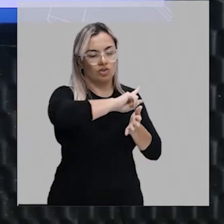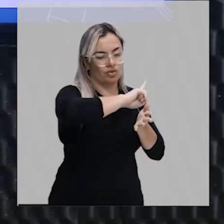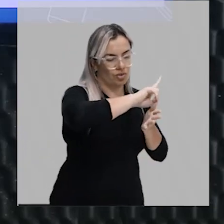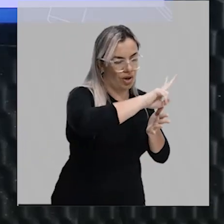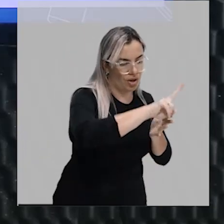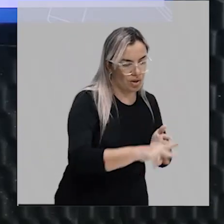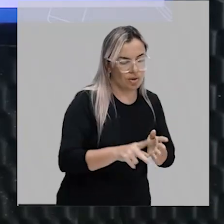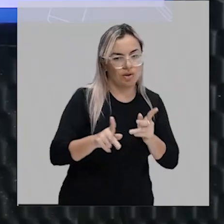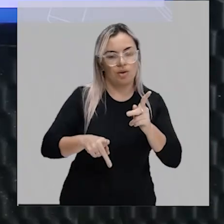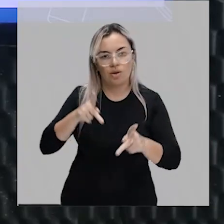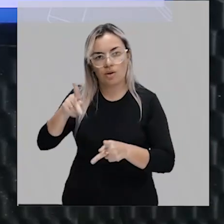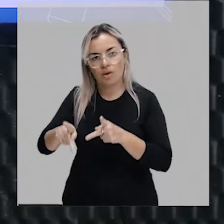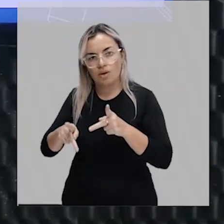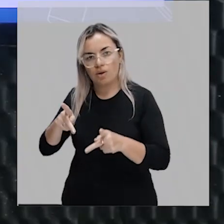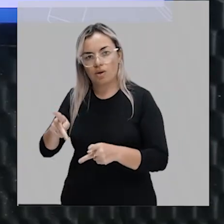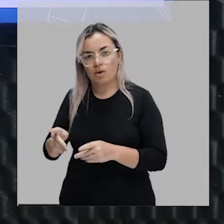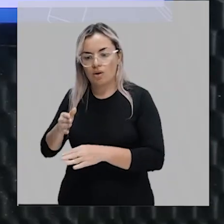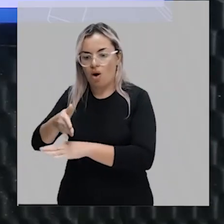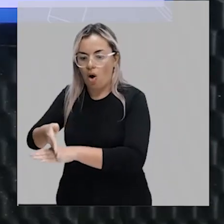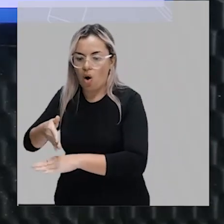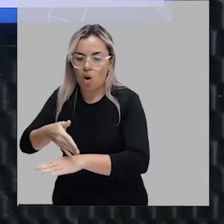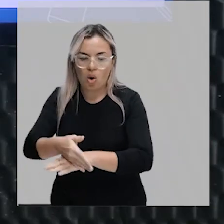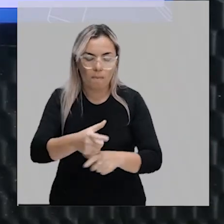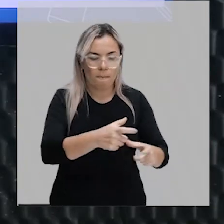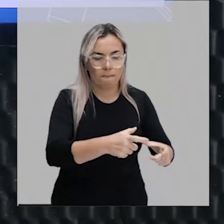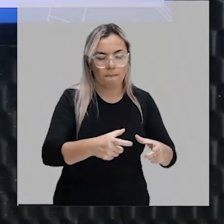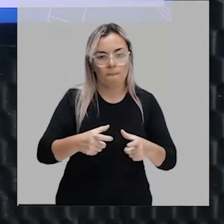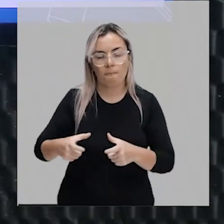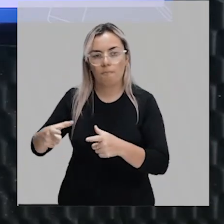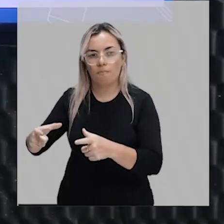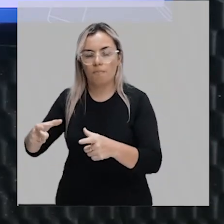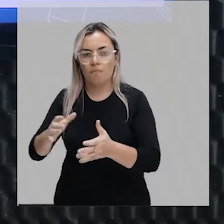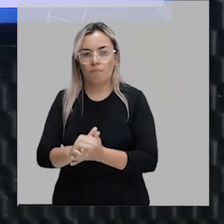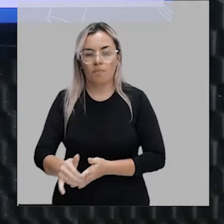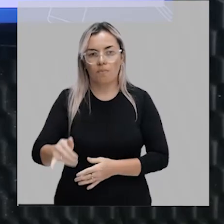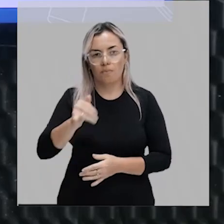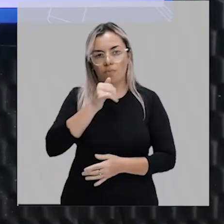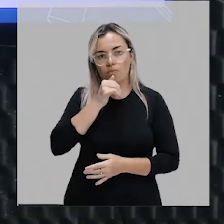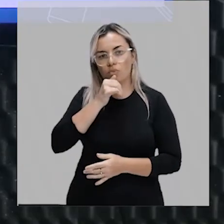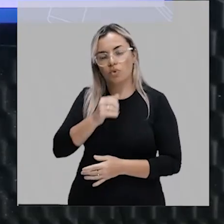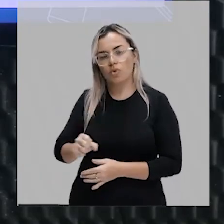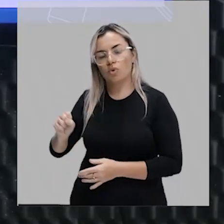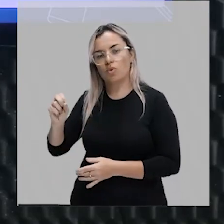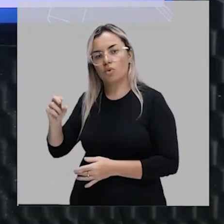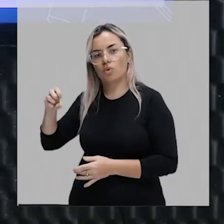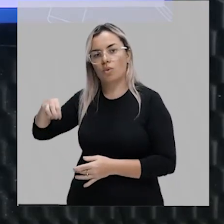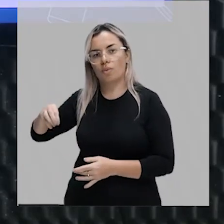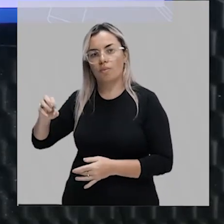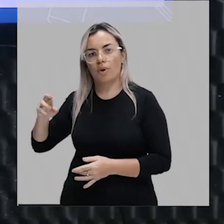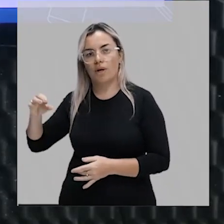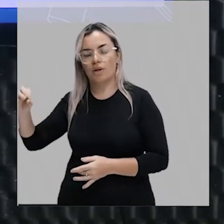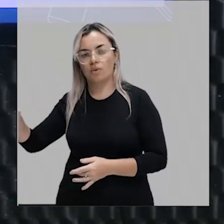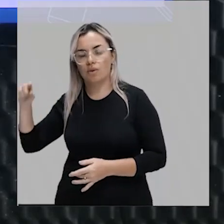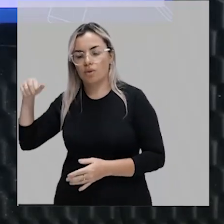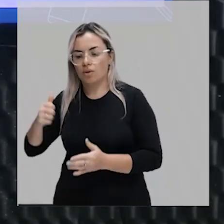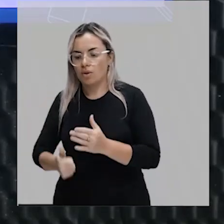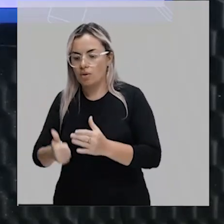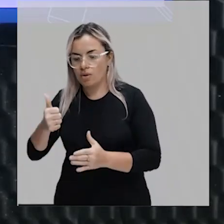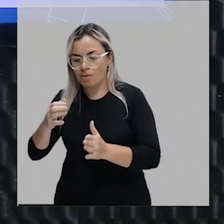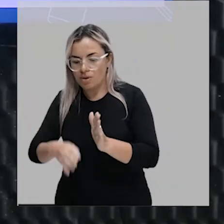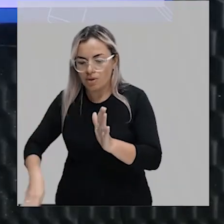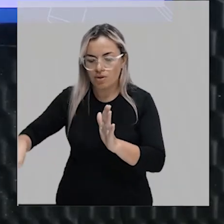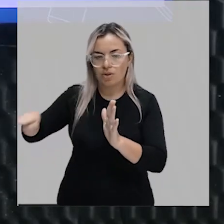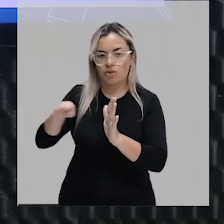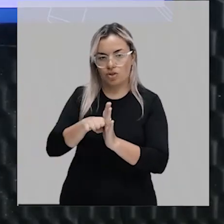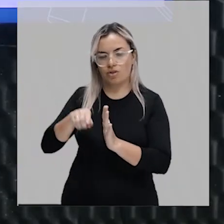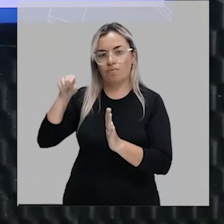povos que ocuparam a Mesopotâmia, como, por exemplo, os sumerianos, que foram os primeiros a chegar na